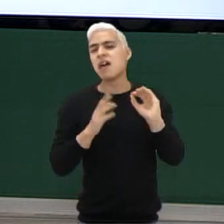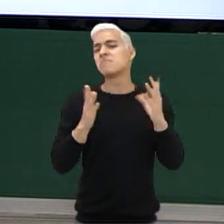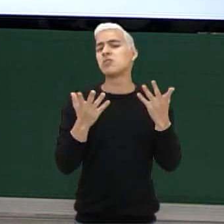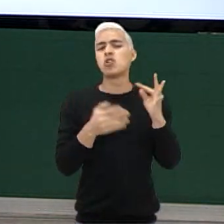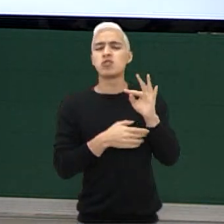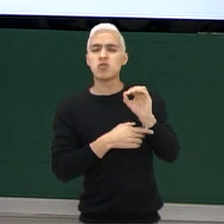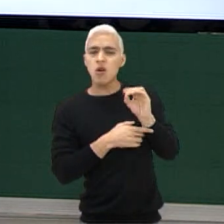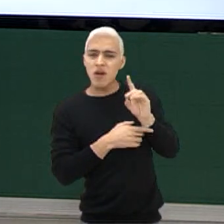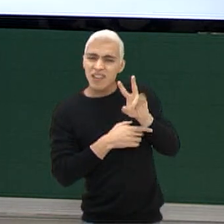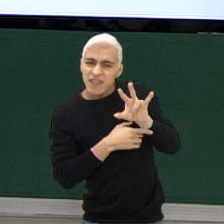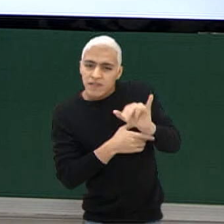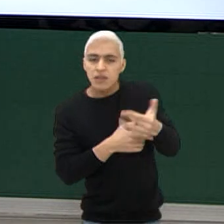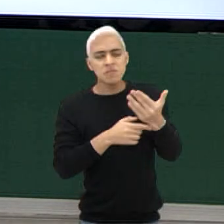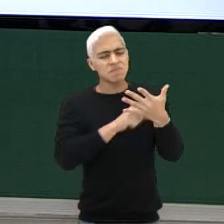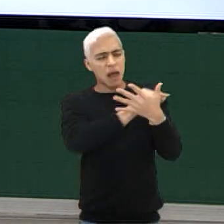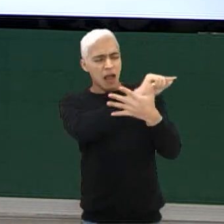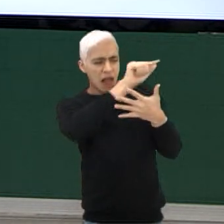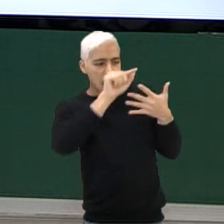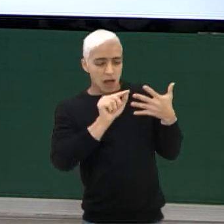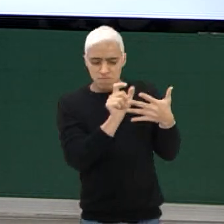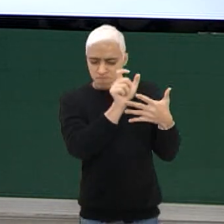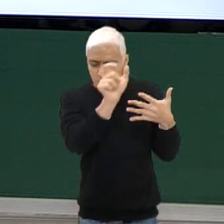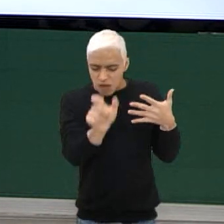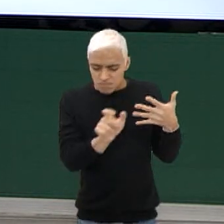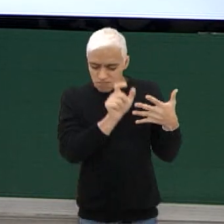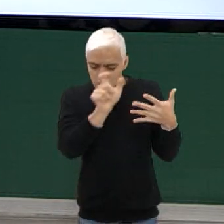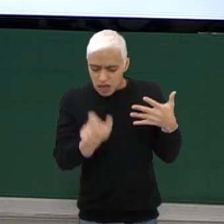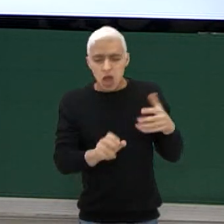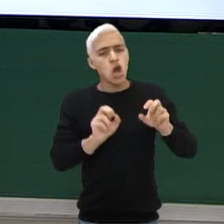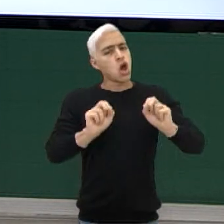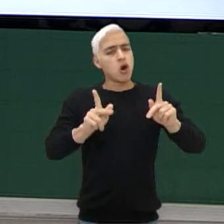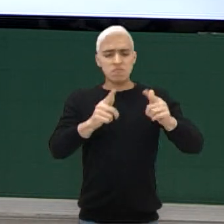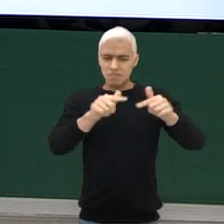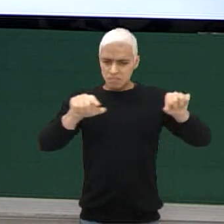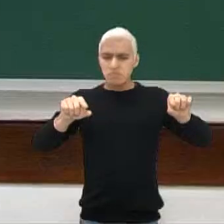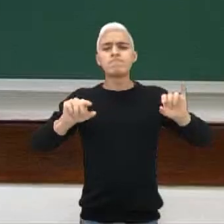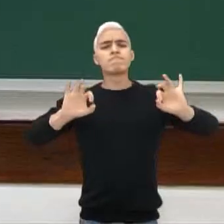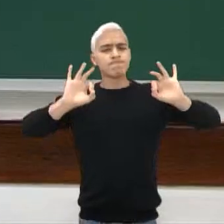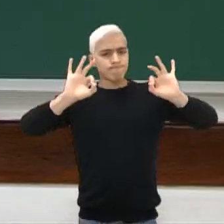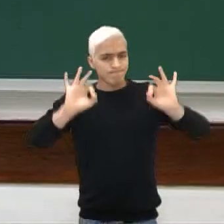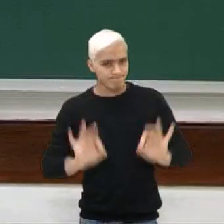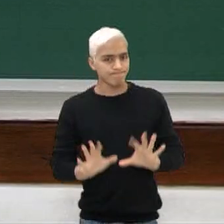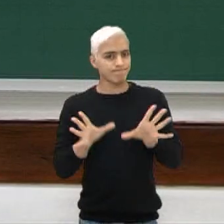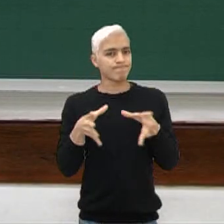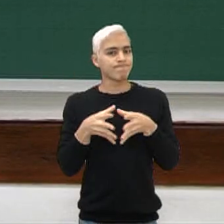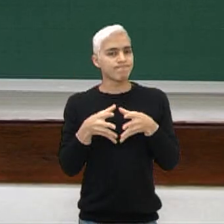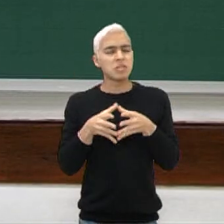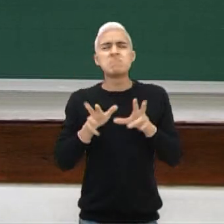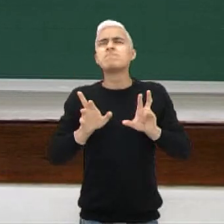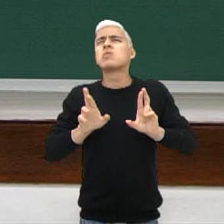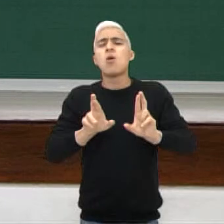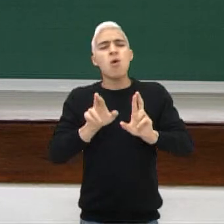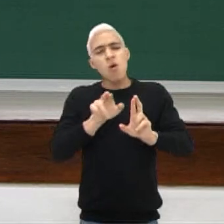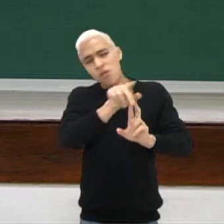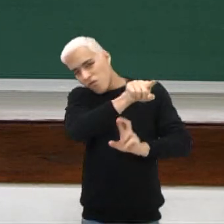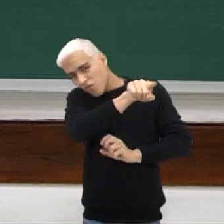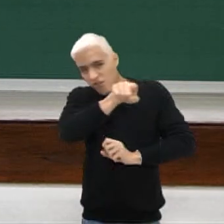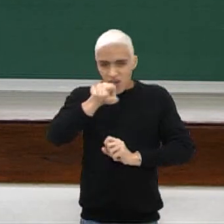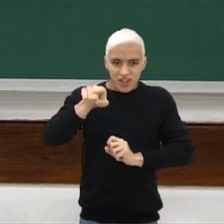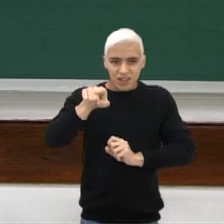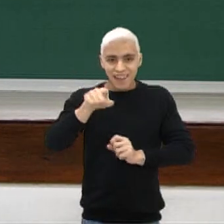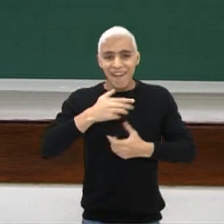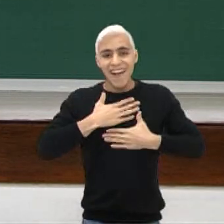uma delas que vocês tenham utilizado fica certo. Muito bem. Espero que vocês